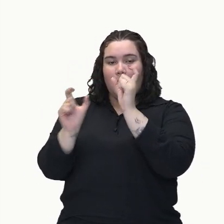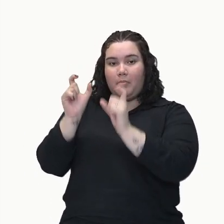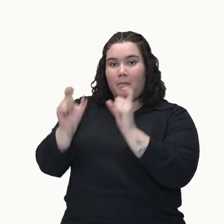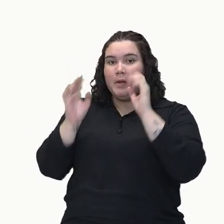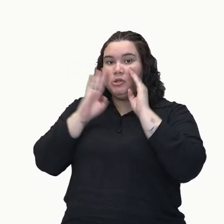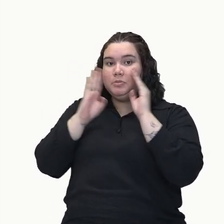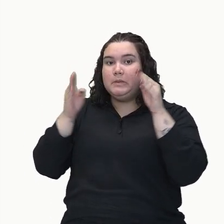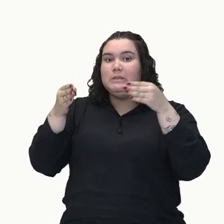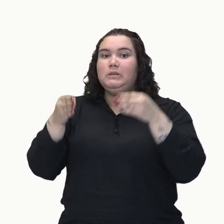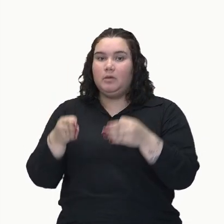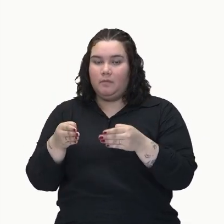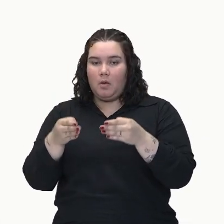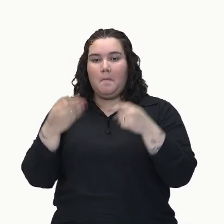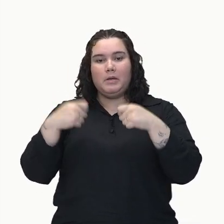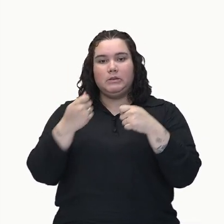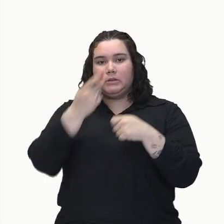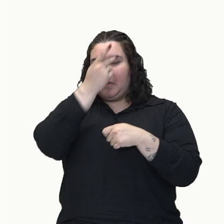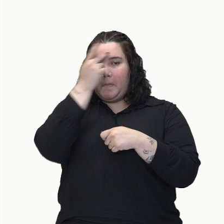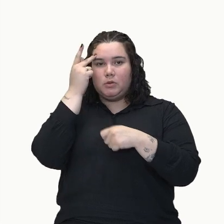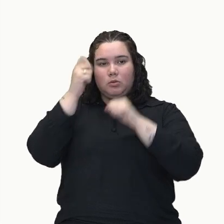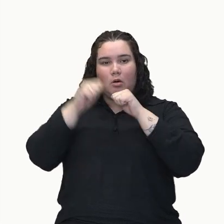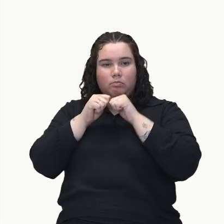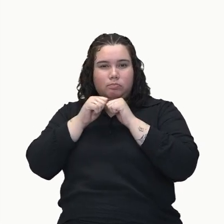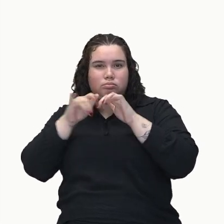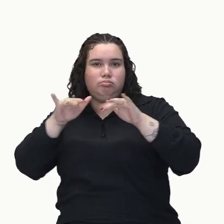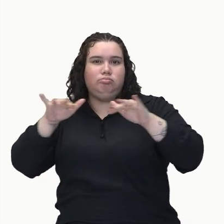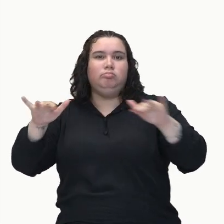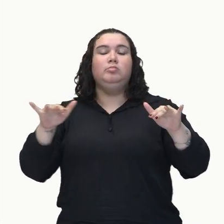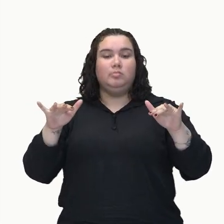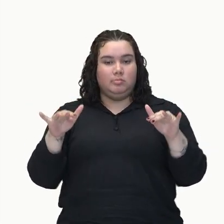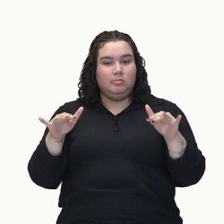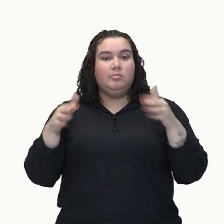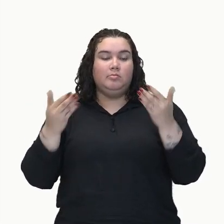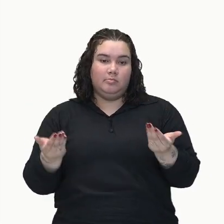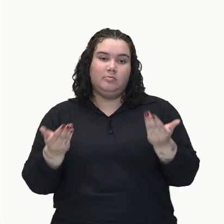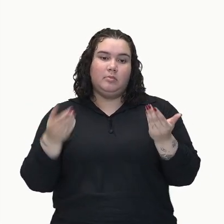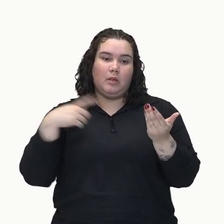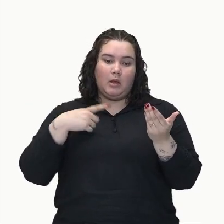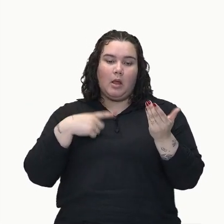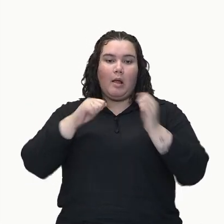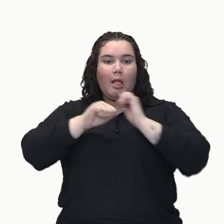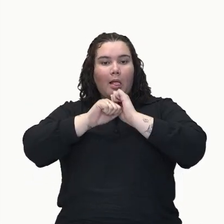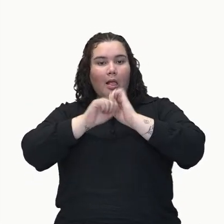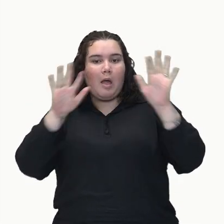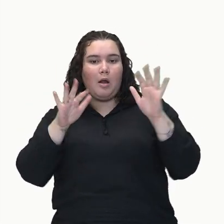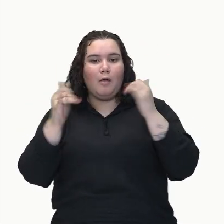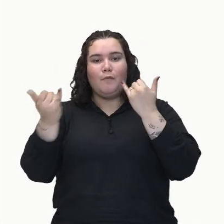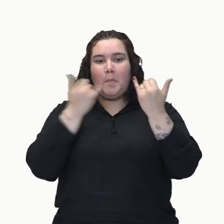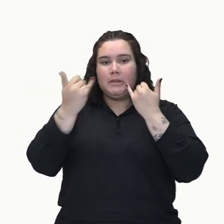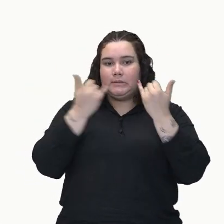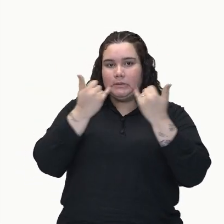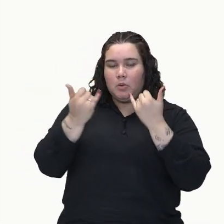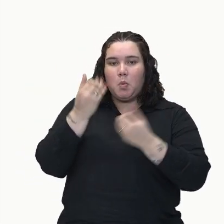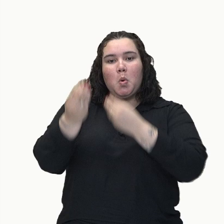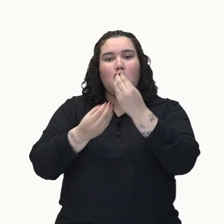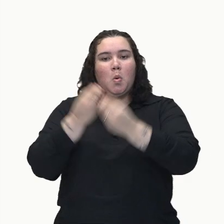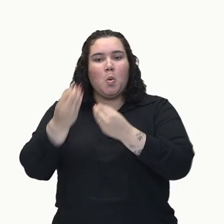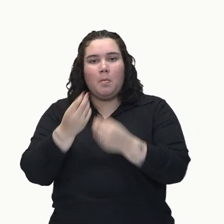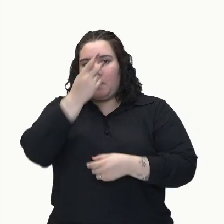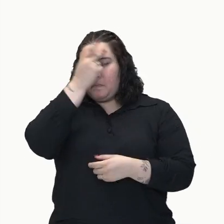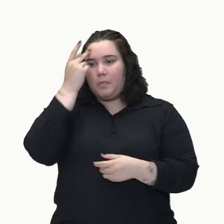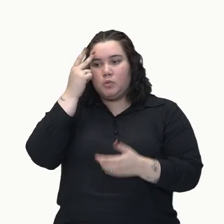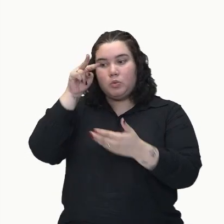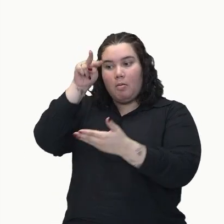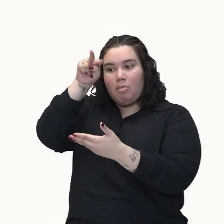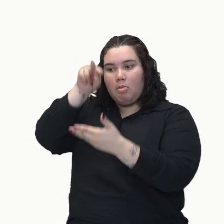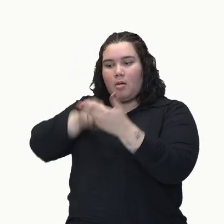públicos e se tornar claro e objetivo. A organização das ideias no efeito de sentido